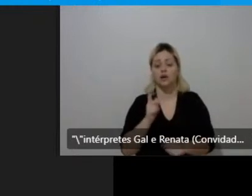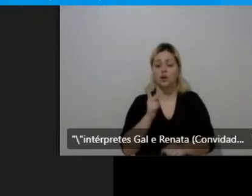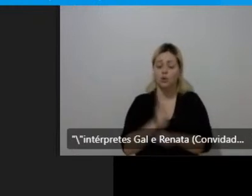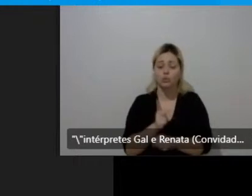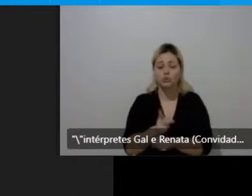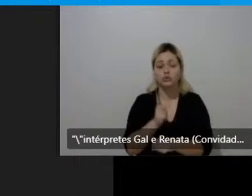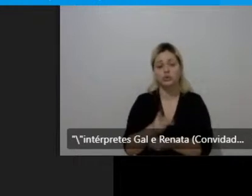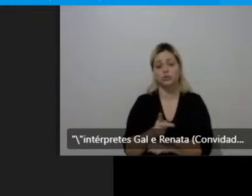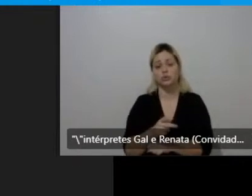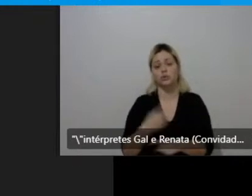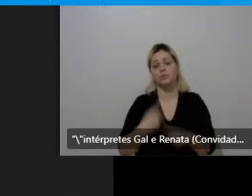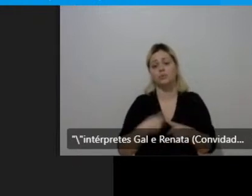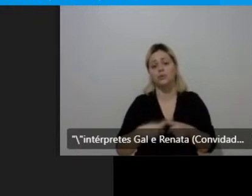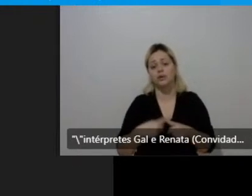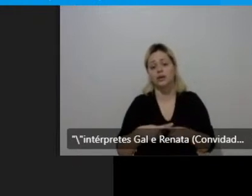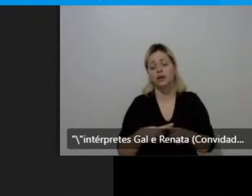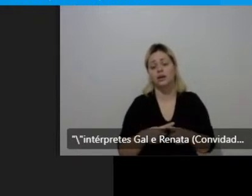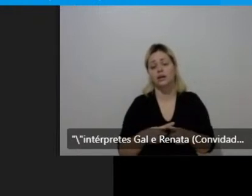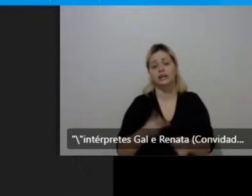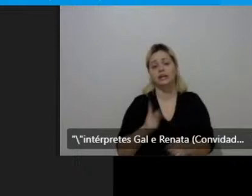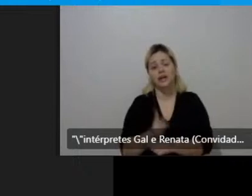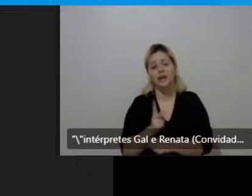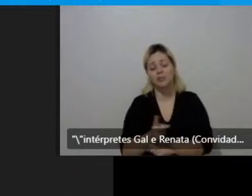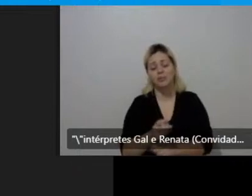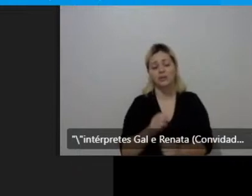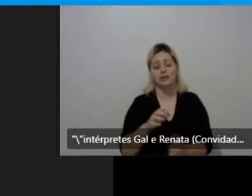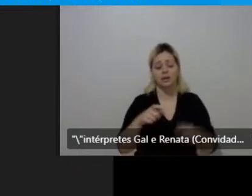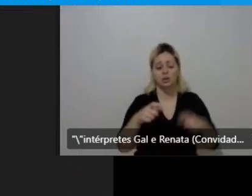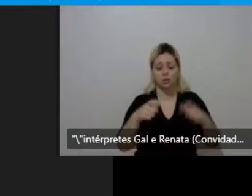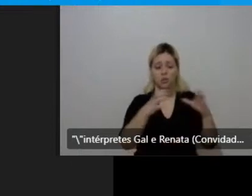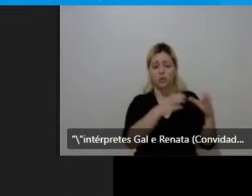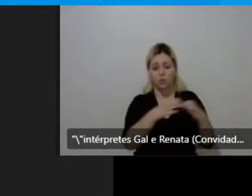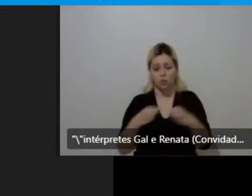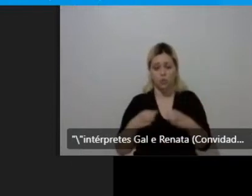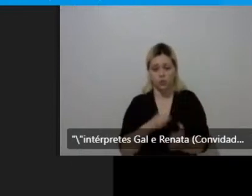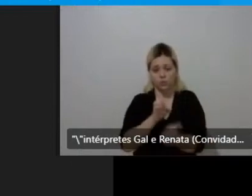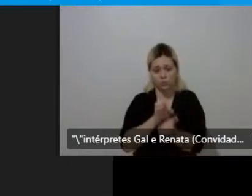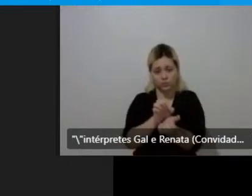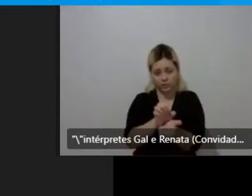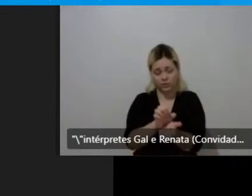muitas vezes essa colonização é a colonização da mente, né?